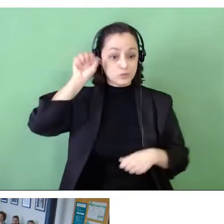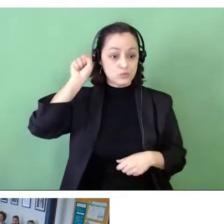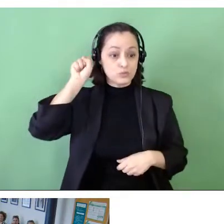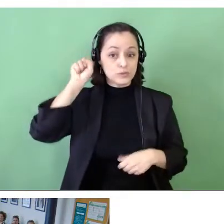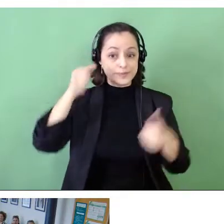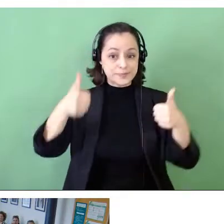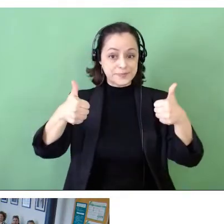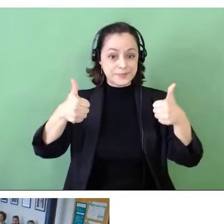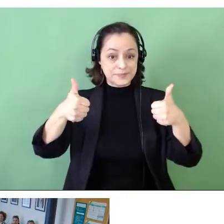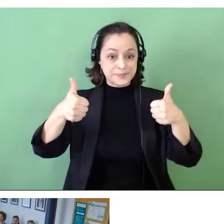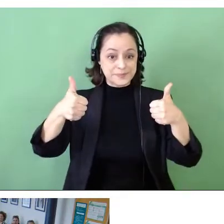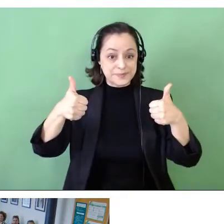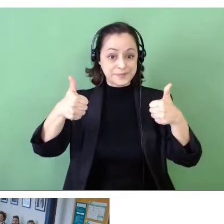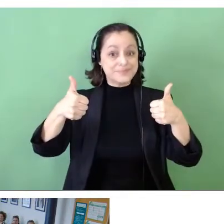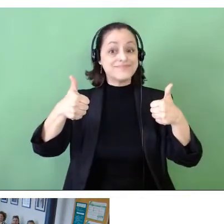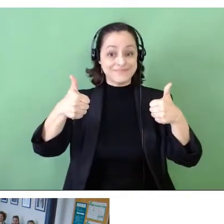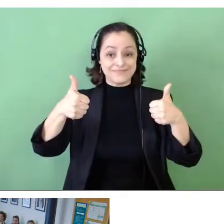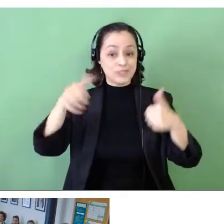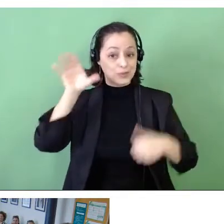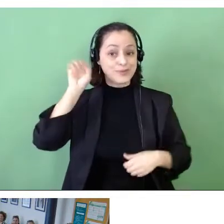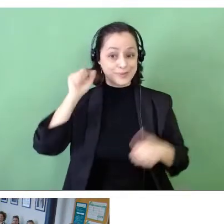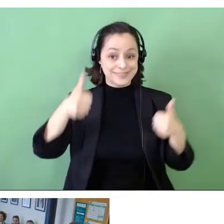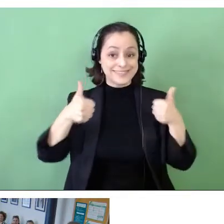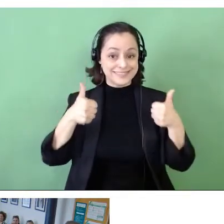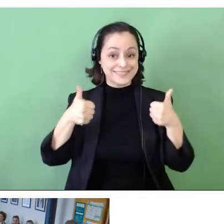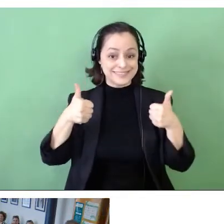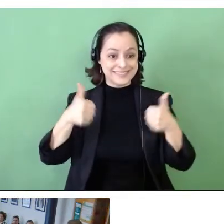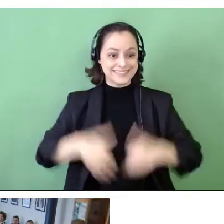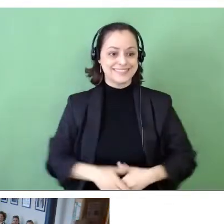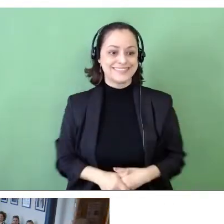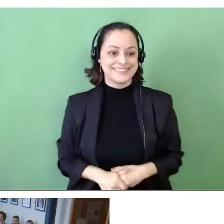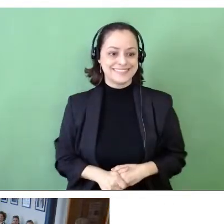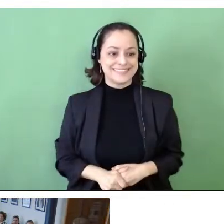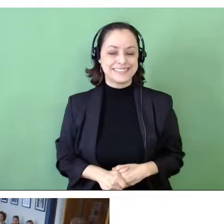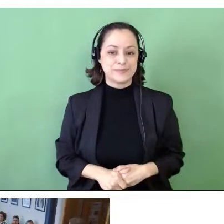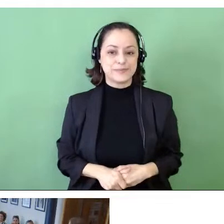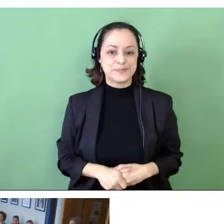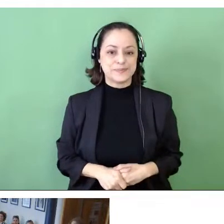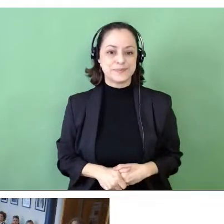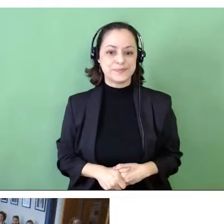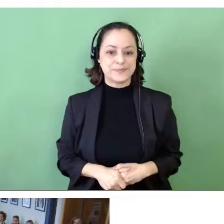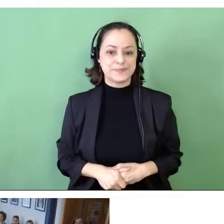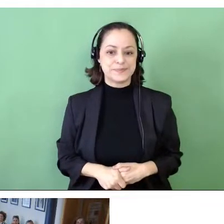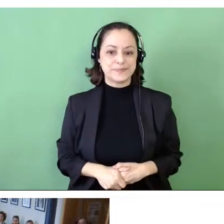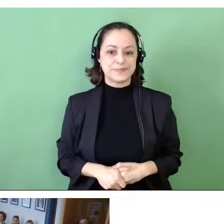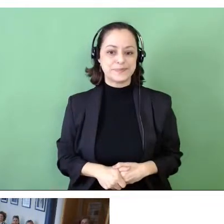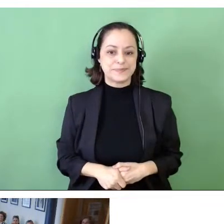Bem, meu microfone está aberto. Mas não escutamos. Ah, bom.